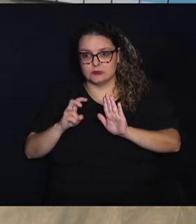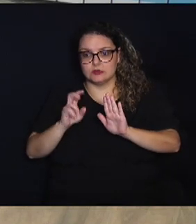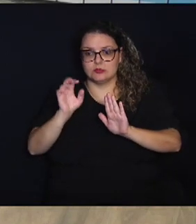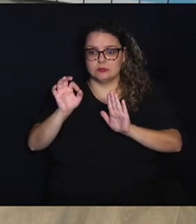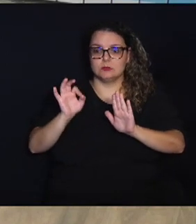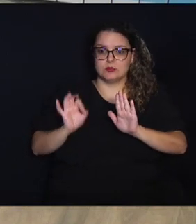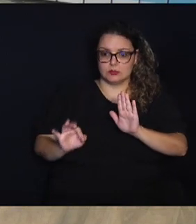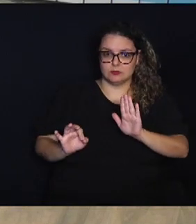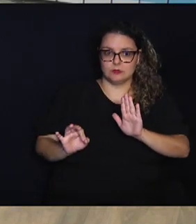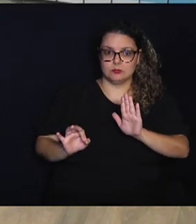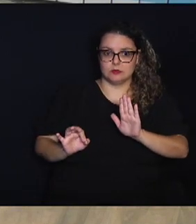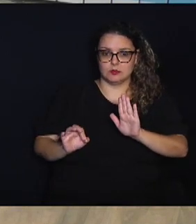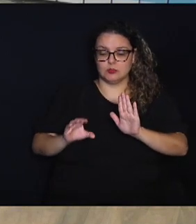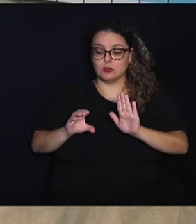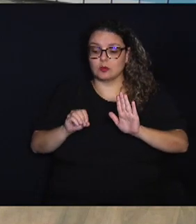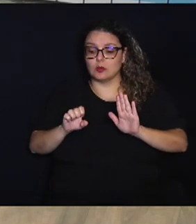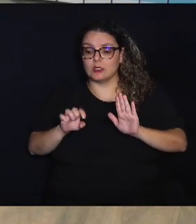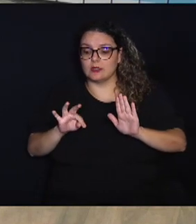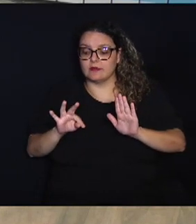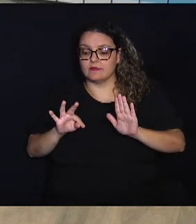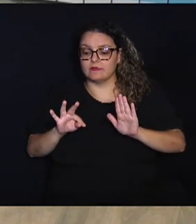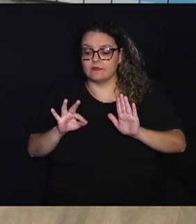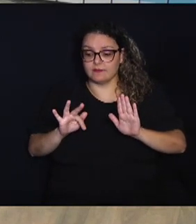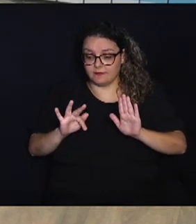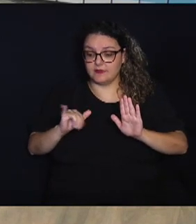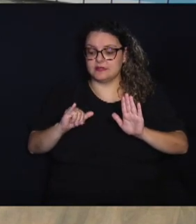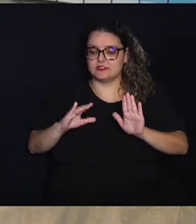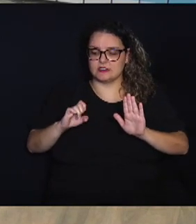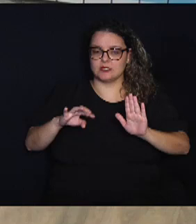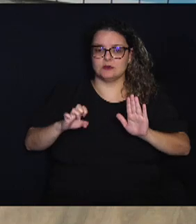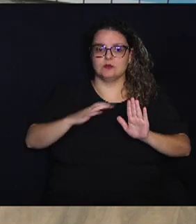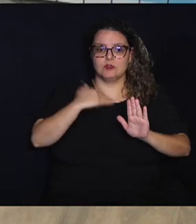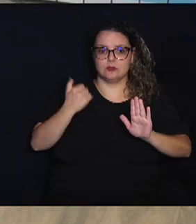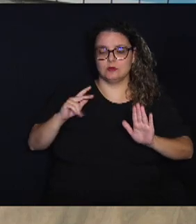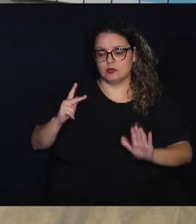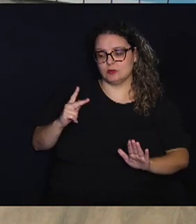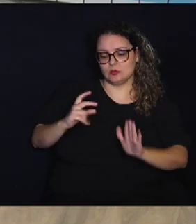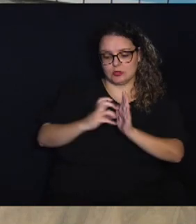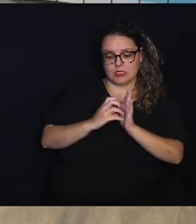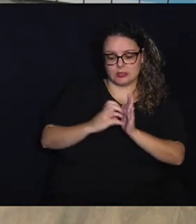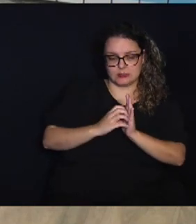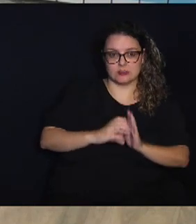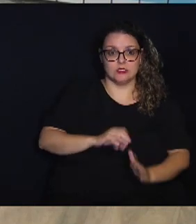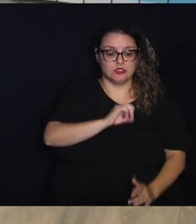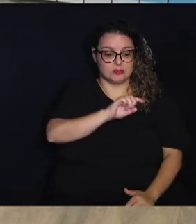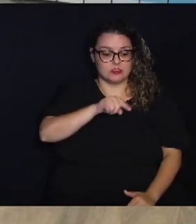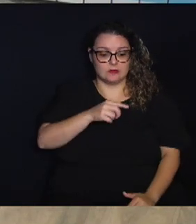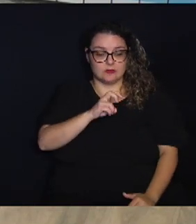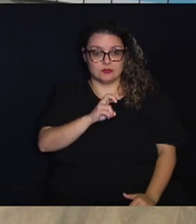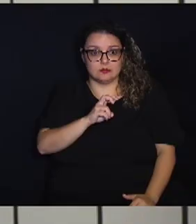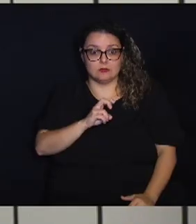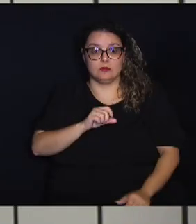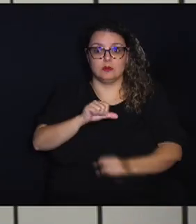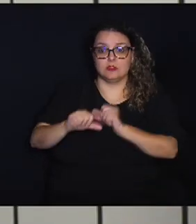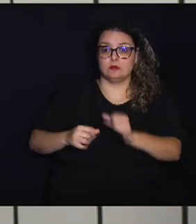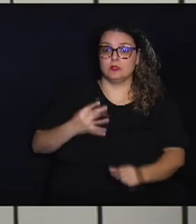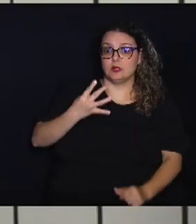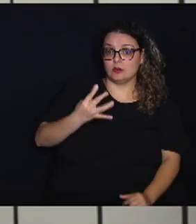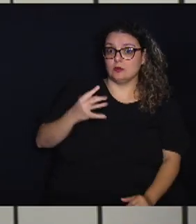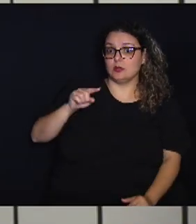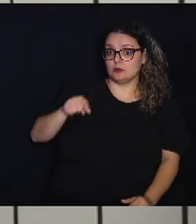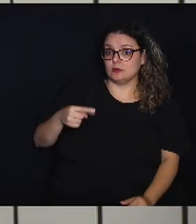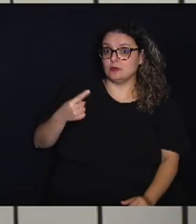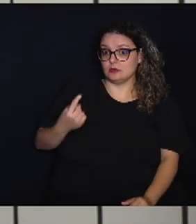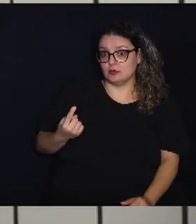25,5% no coeficiente de mortalidade por AIDS. Passou de 5,5 para 4,1 óbitos por